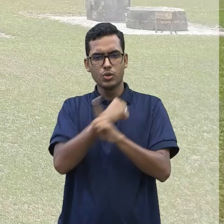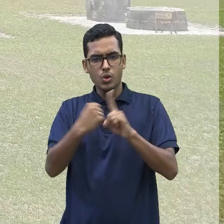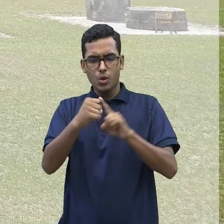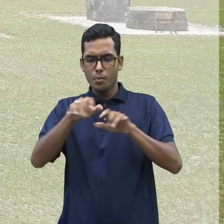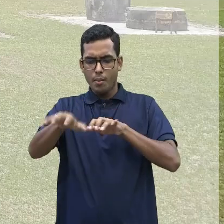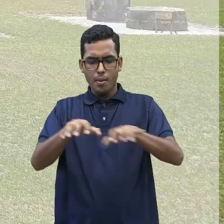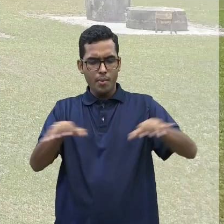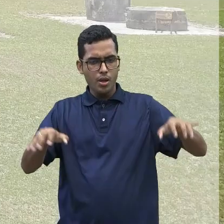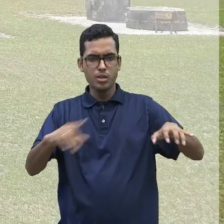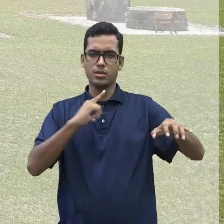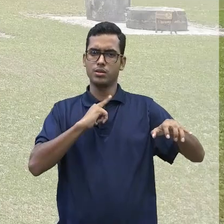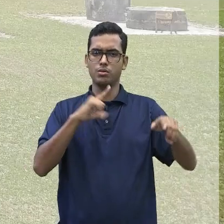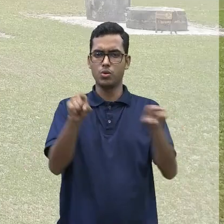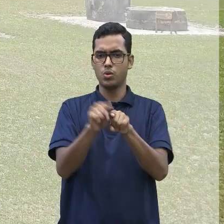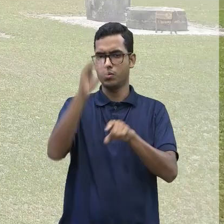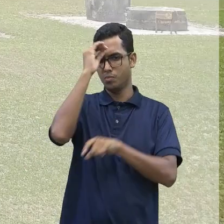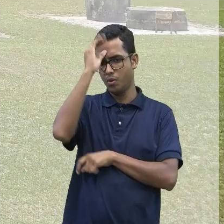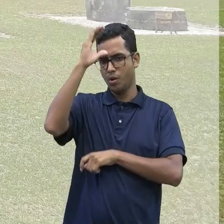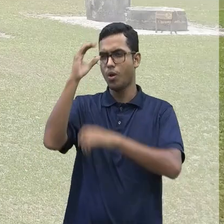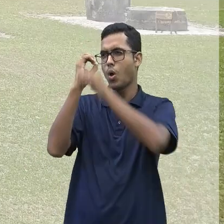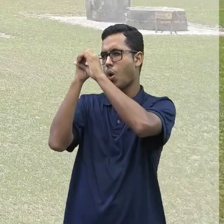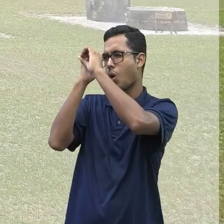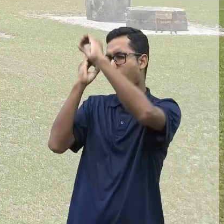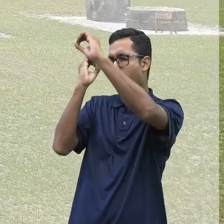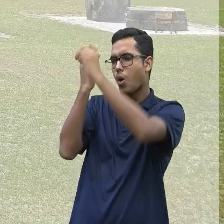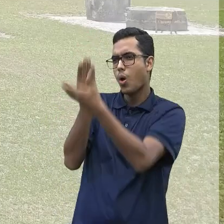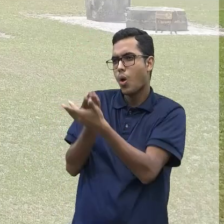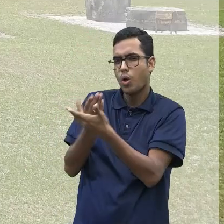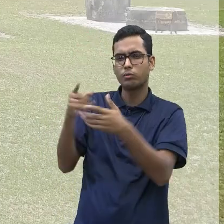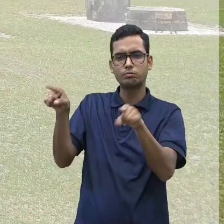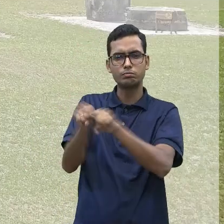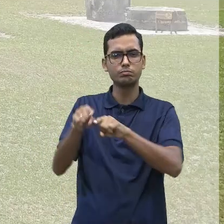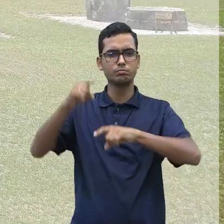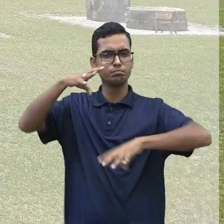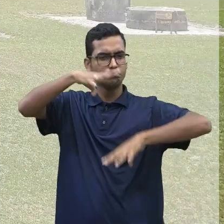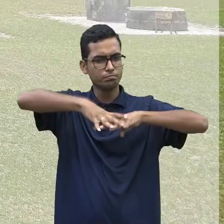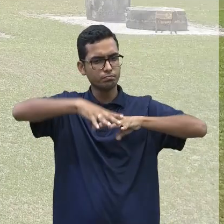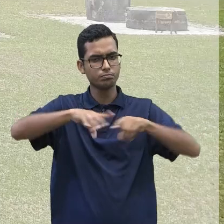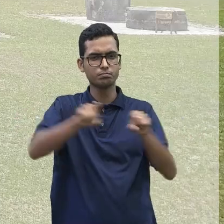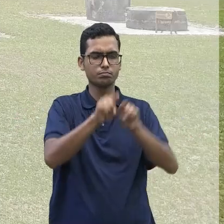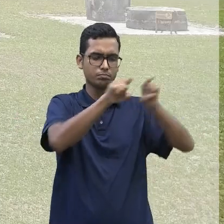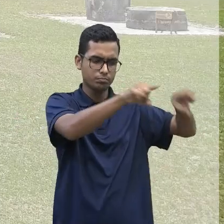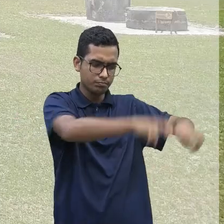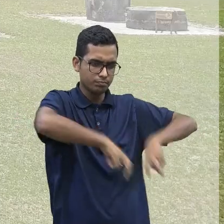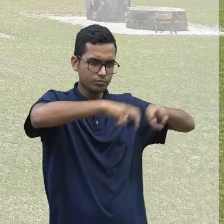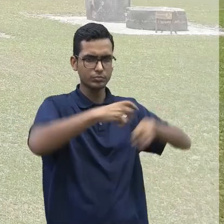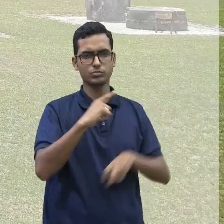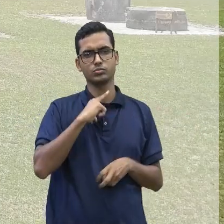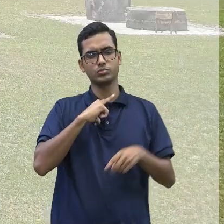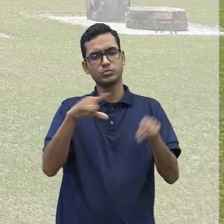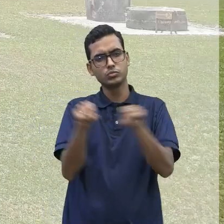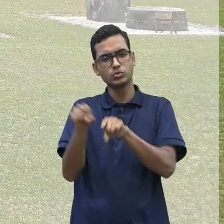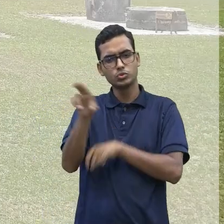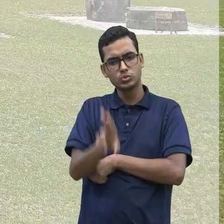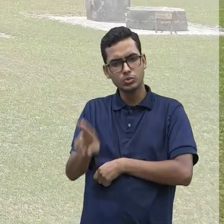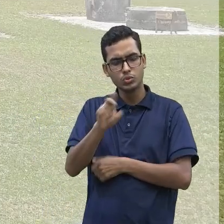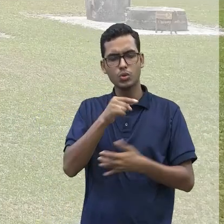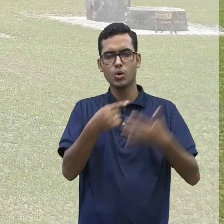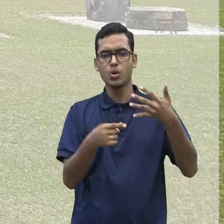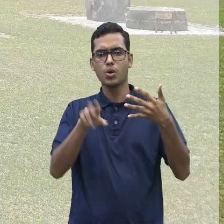sociedade, conhecimentos em astronomia, matemática e agricultura, e eles também utilizavam a